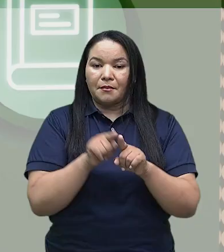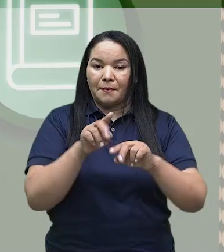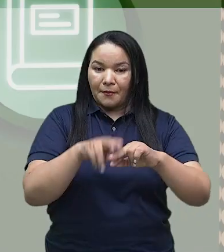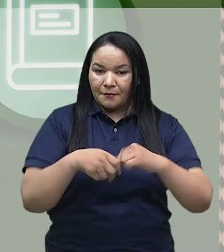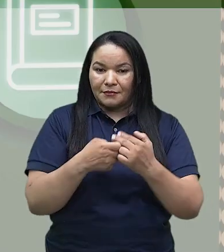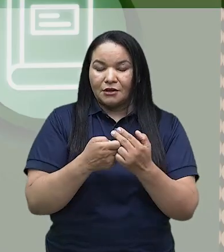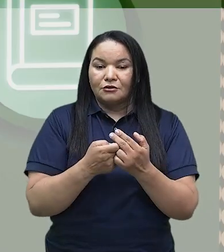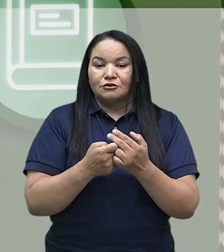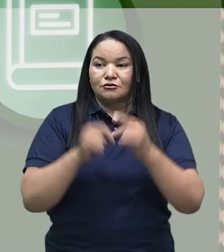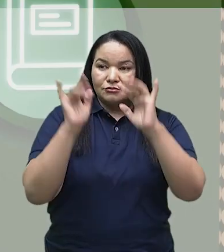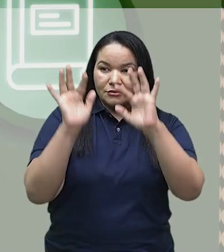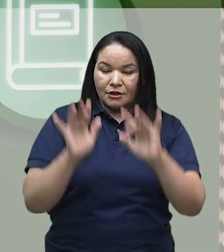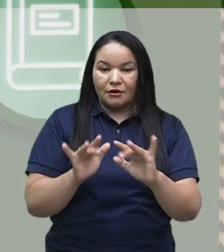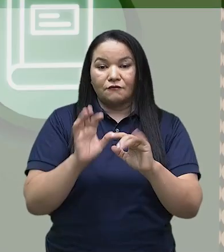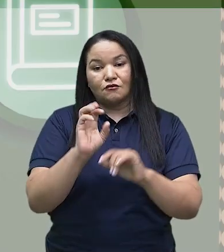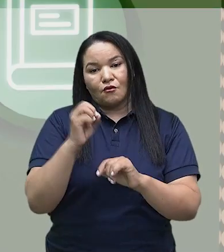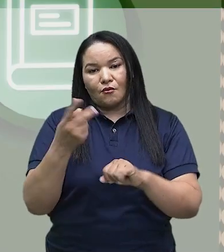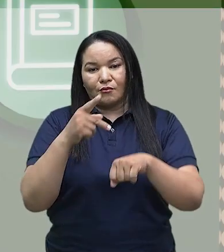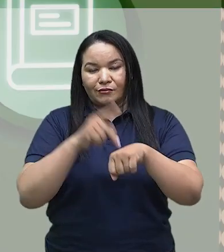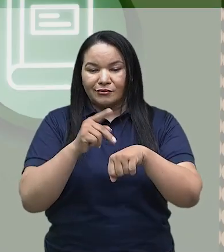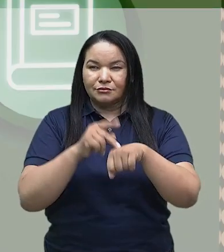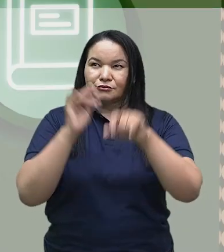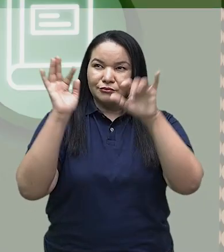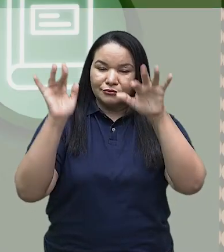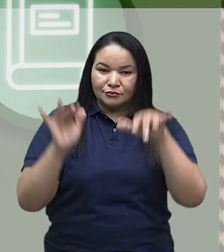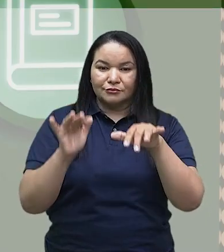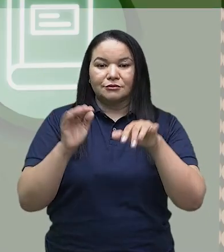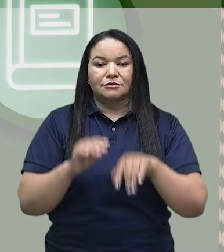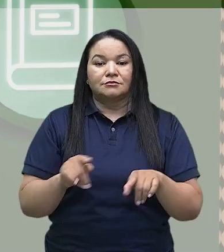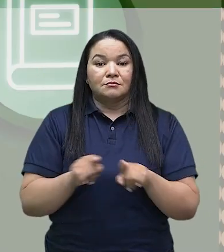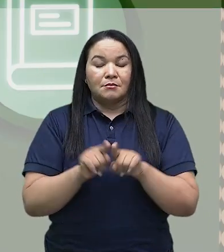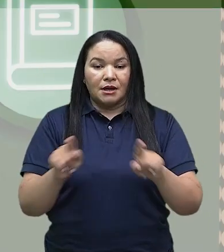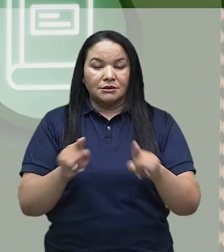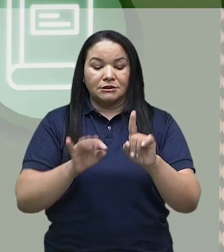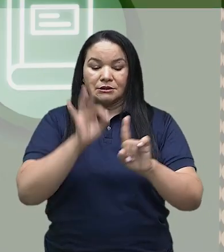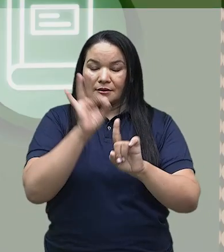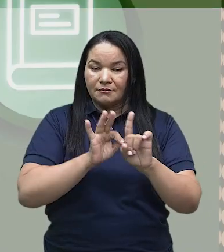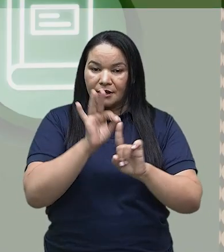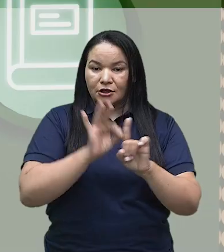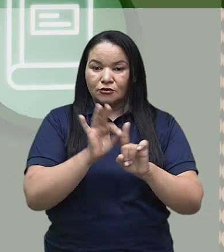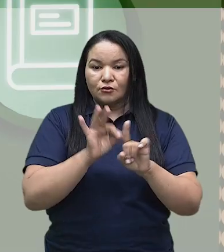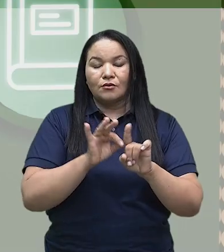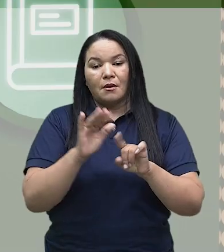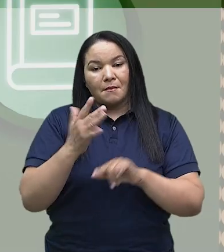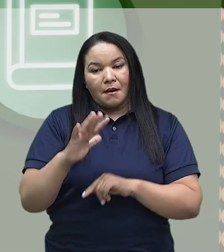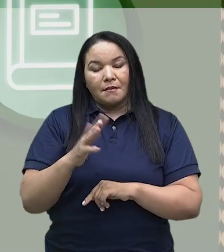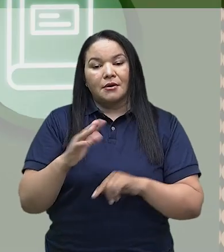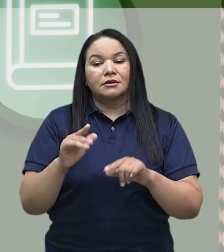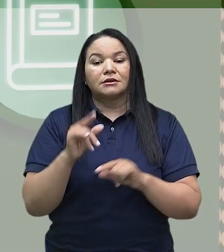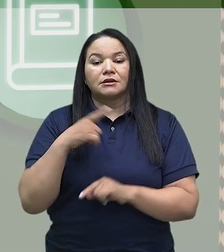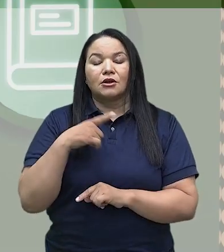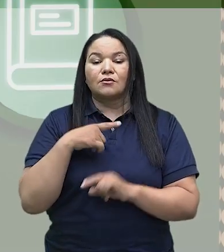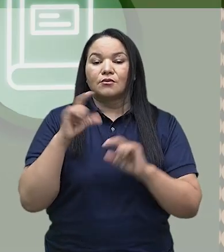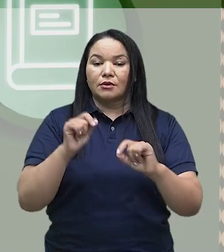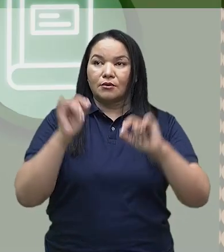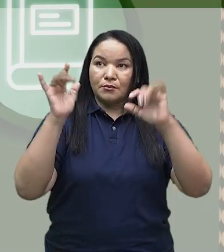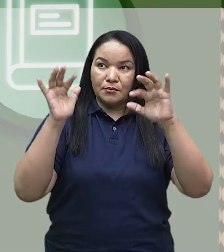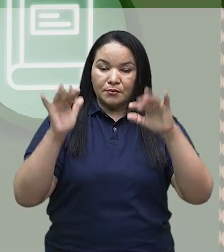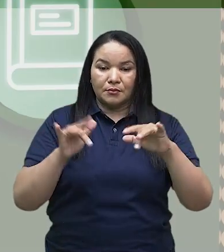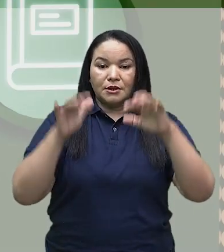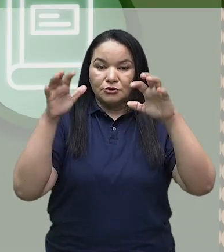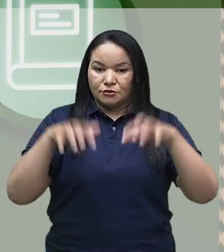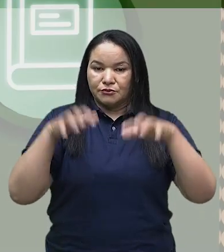de neve ou granizo, mas normalmente nos ambientes com temperatura mais amena, nós temos aí essa precipitação em forma